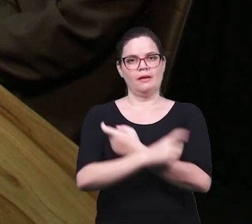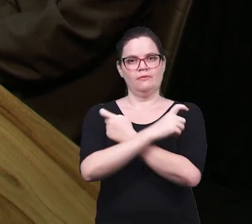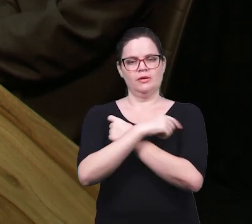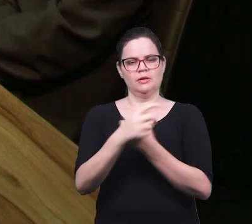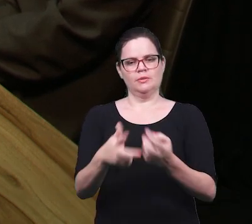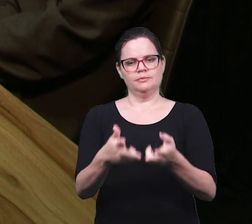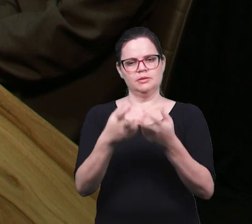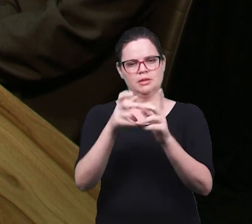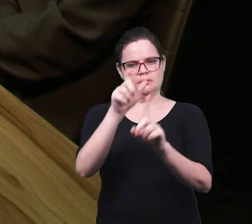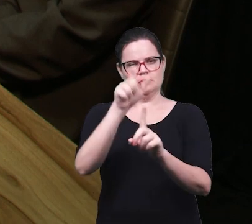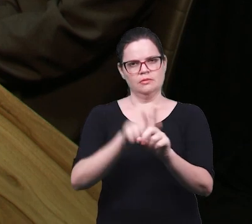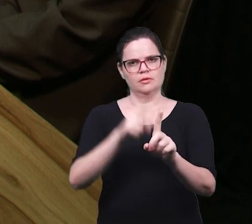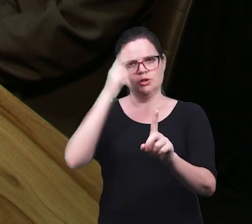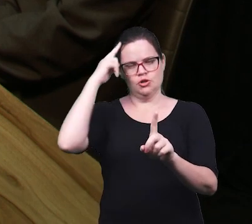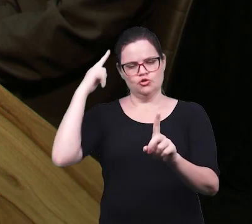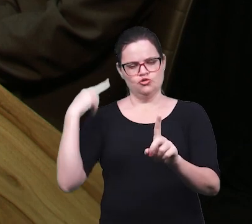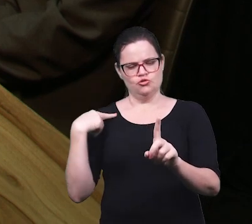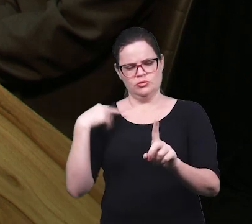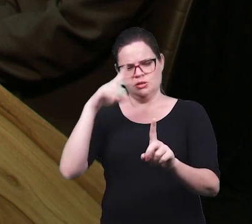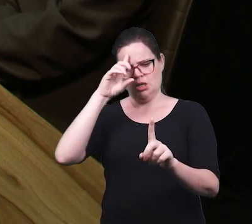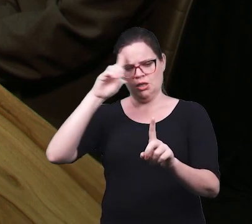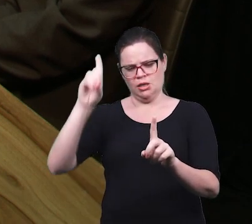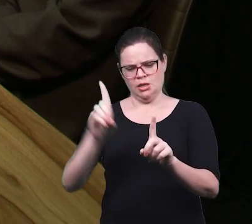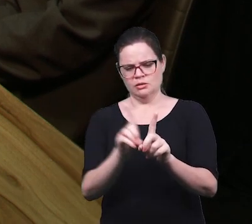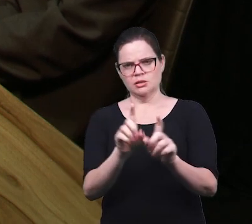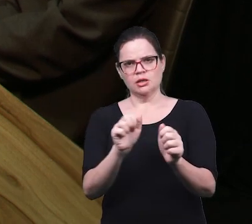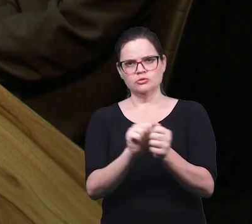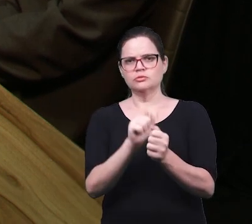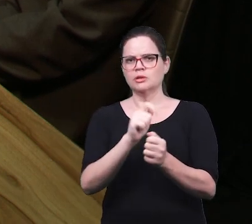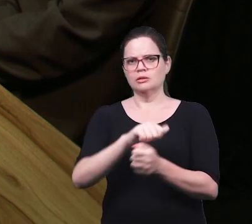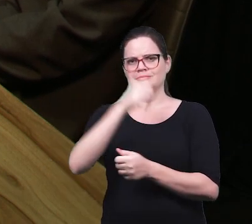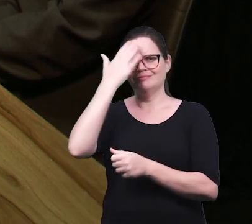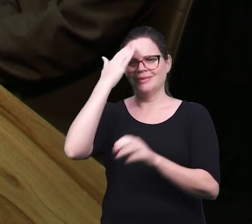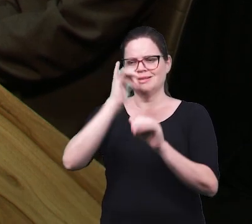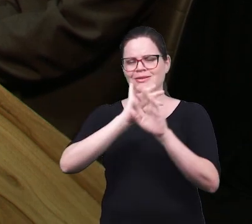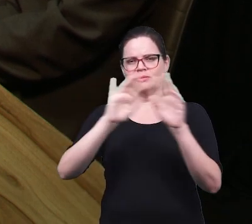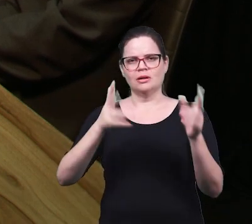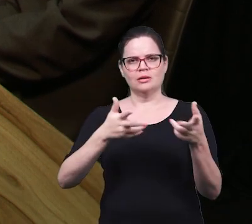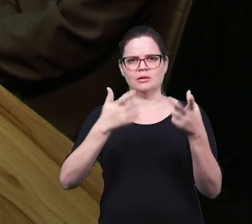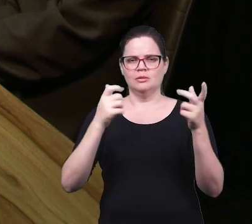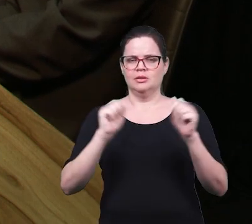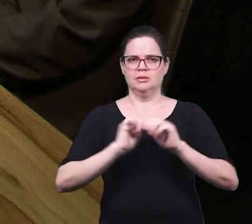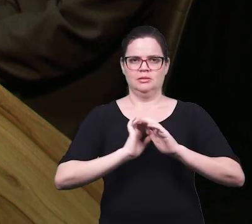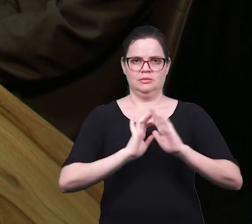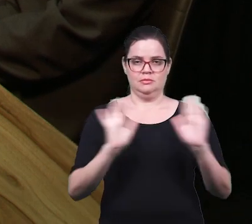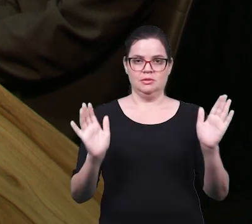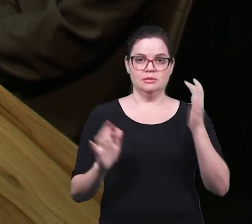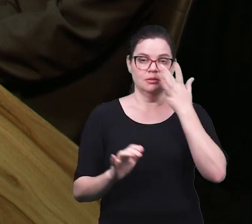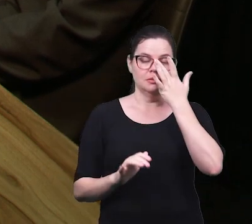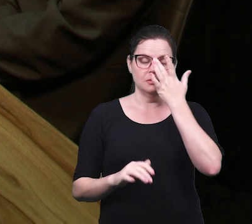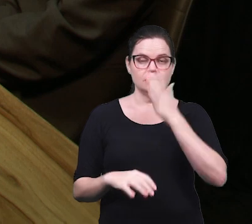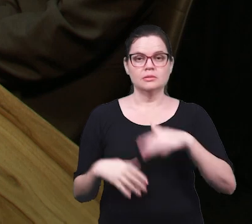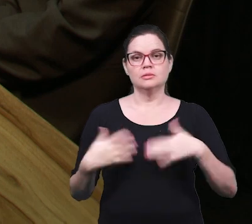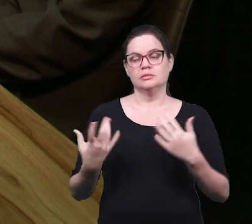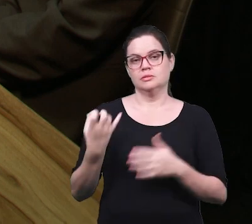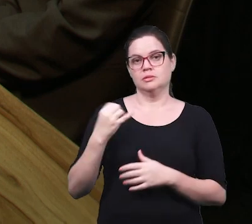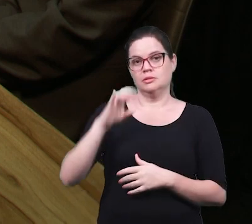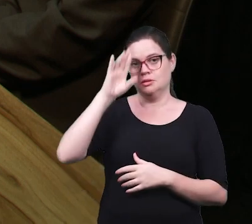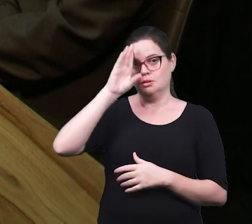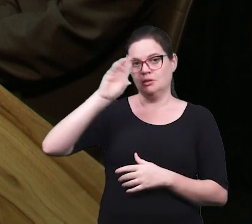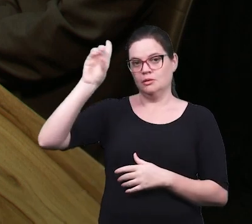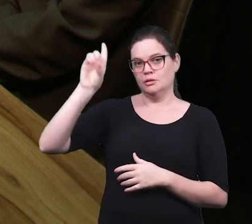que Deus estava com José. Ele teve esse entendimento, né? É por isso que eu digo, né? Quando Deus